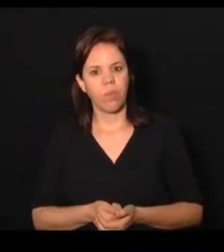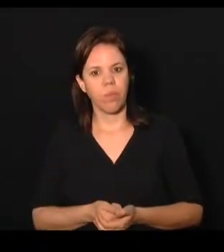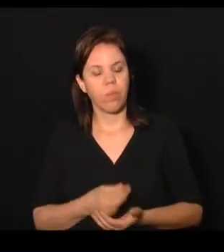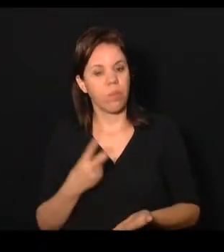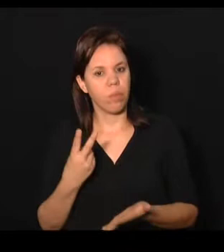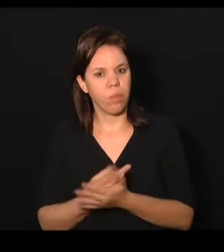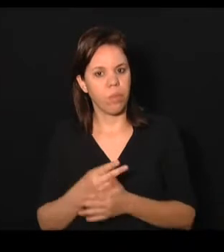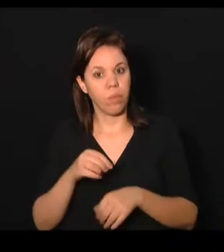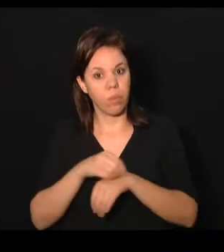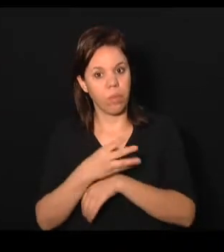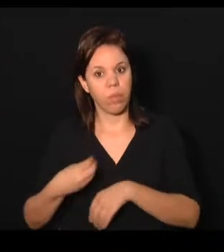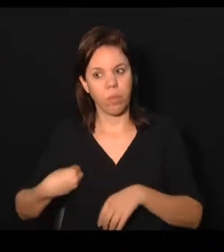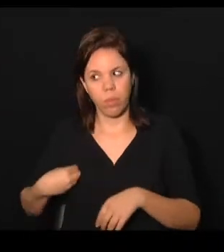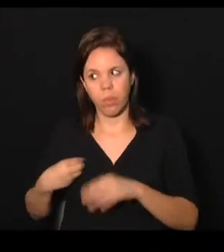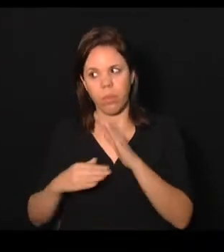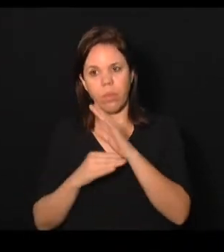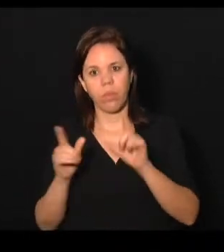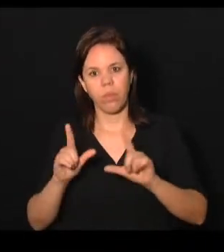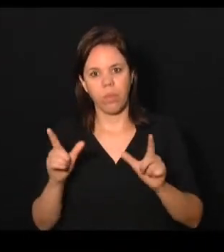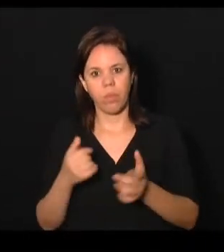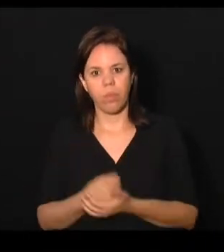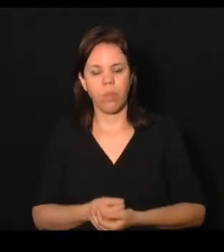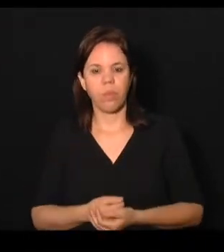mesmo com a transmissão ao vivo da TV Câmara,